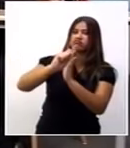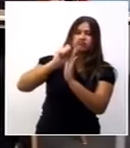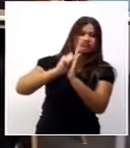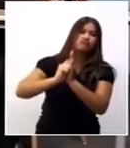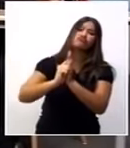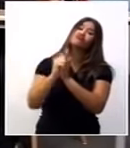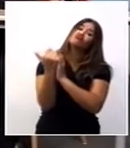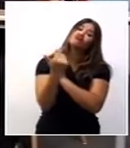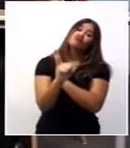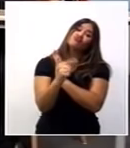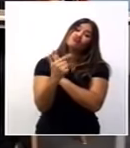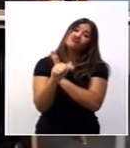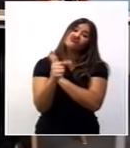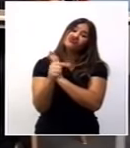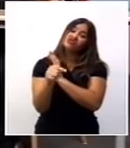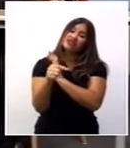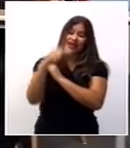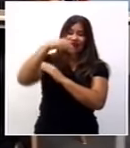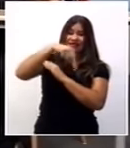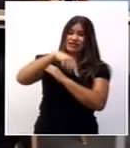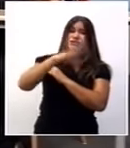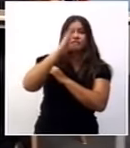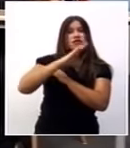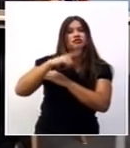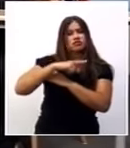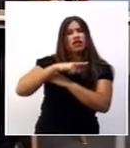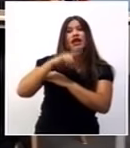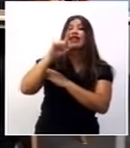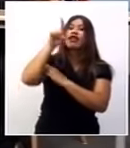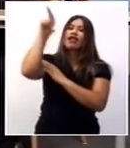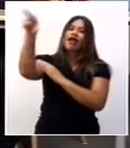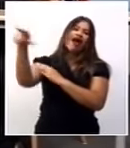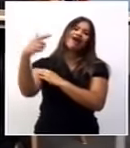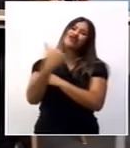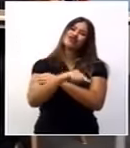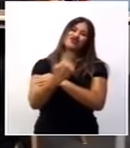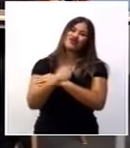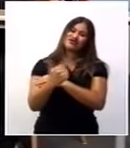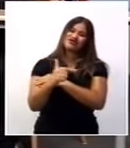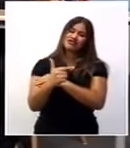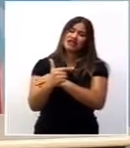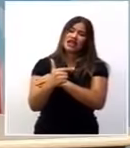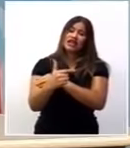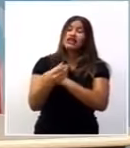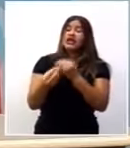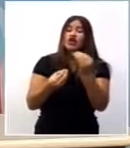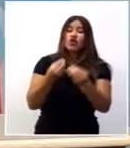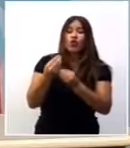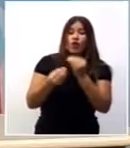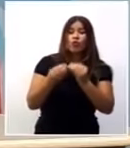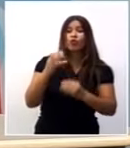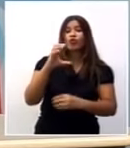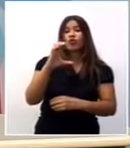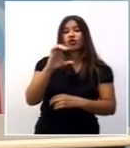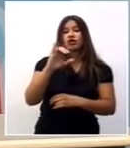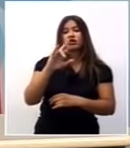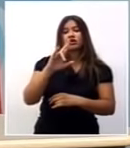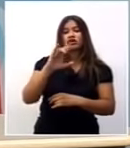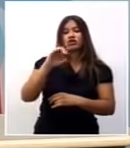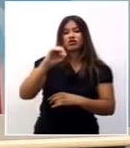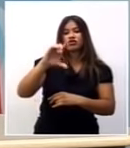a história deles é toda uma história oral. Os griots, griontes, eles são personagens que contam essas histórias